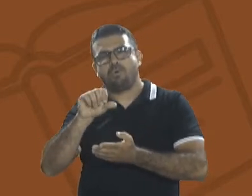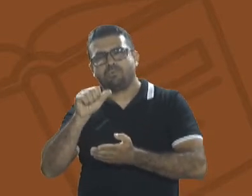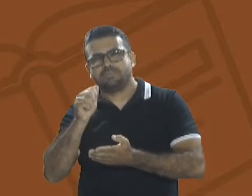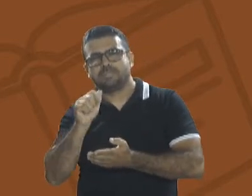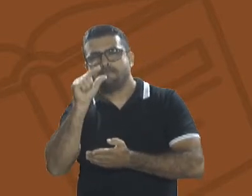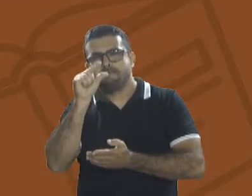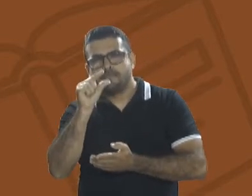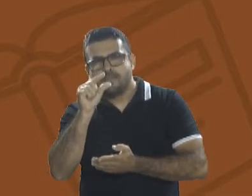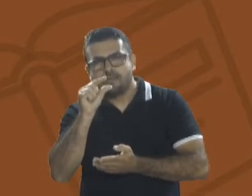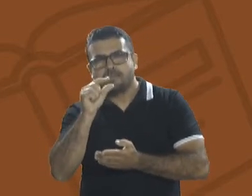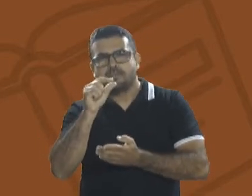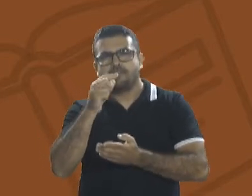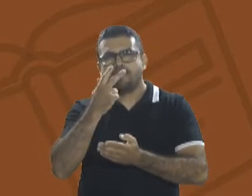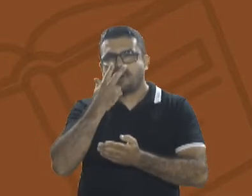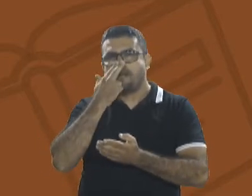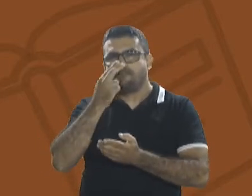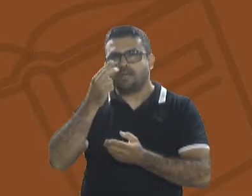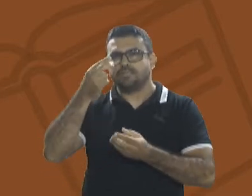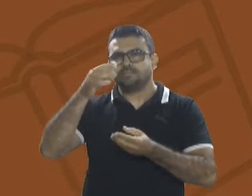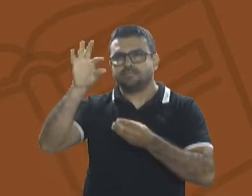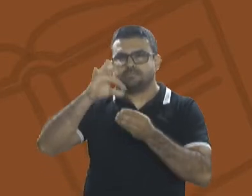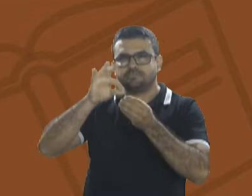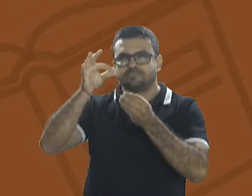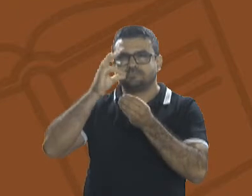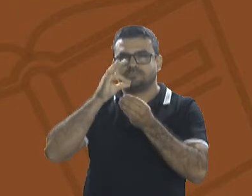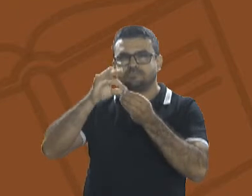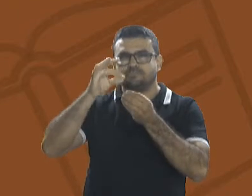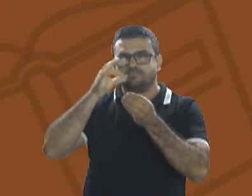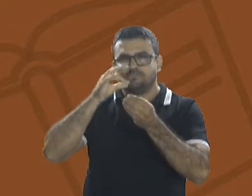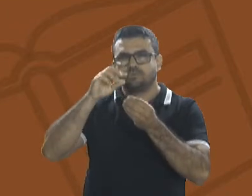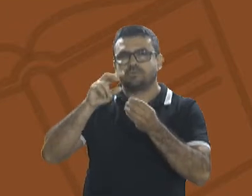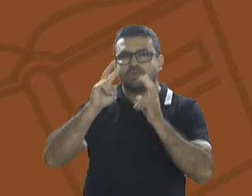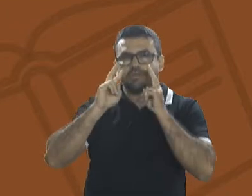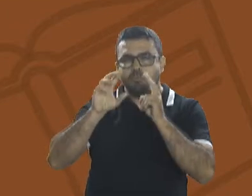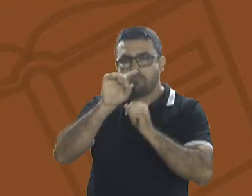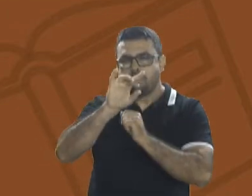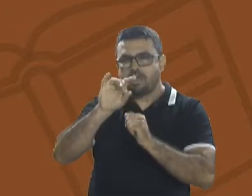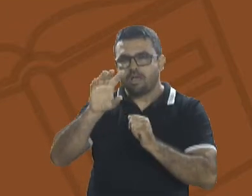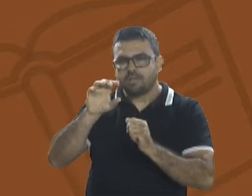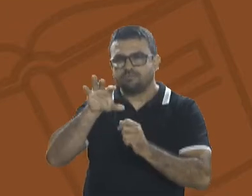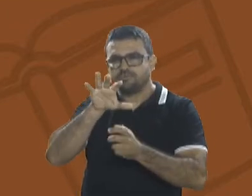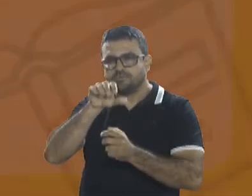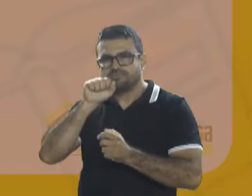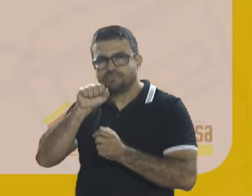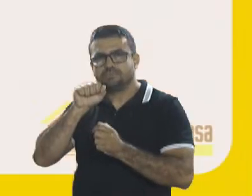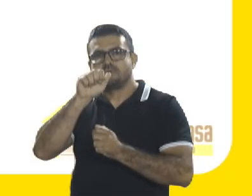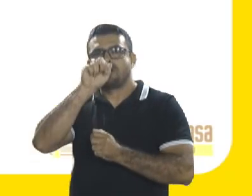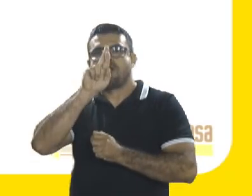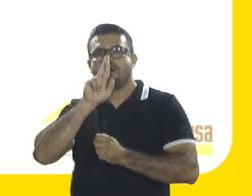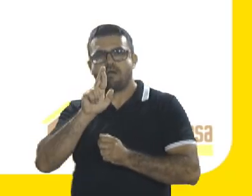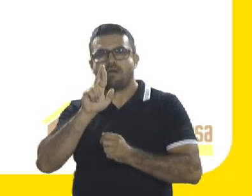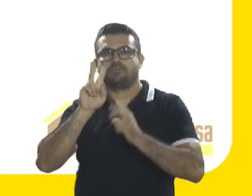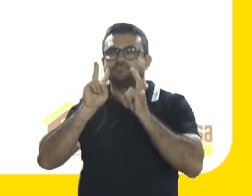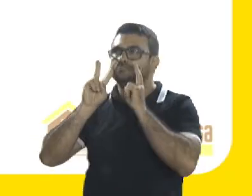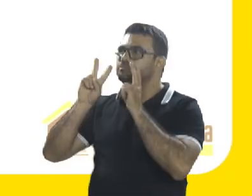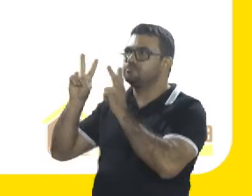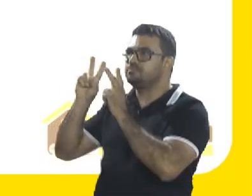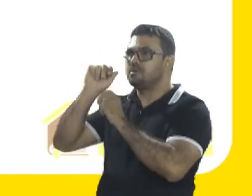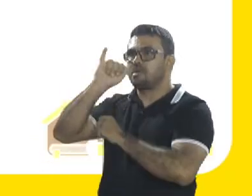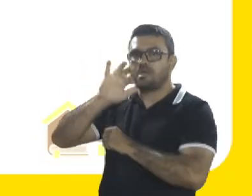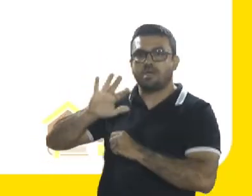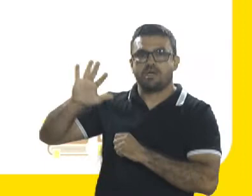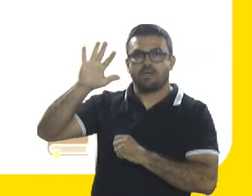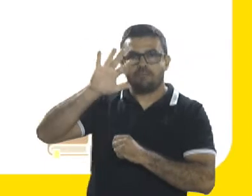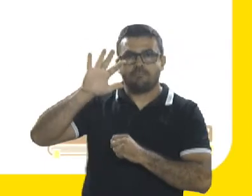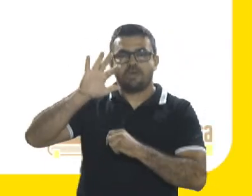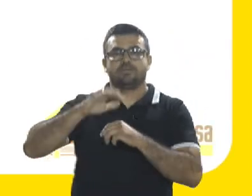parece cacho de uva. Cada uma delas vai estar ali capturando o ar. E vocês podem reparar aqui nessa imagem que está aparecendo para vocês